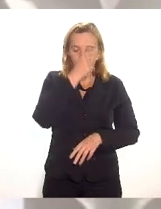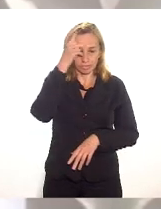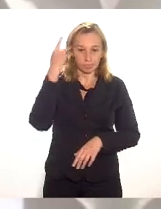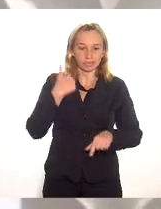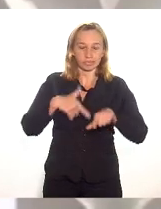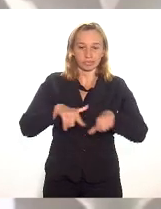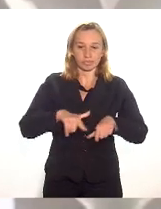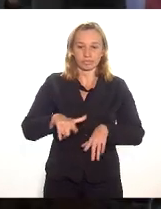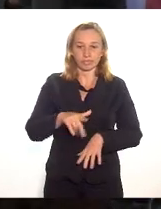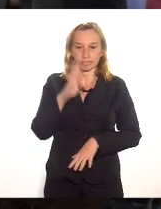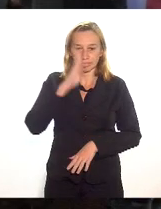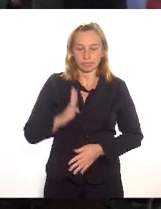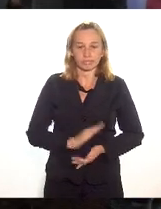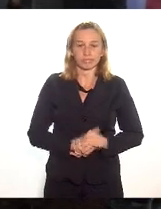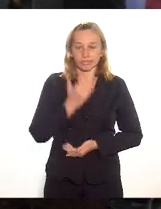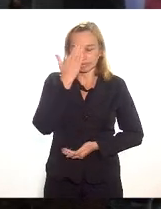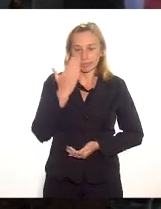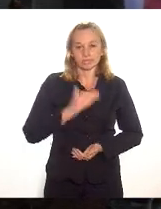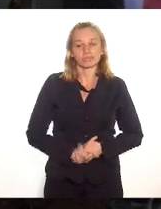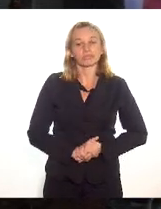obrigada.